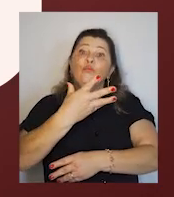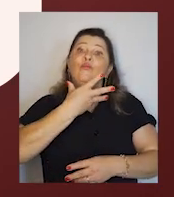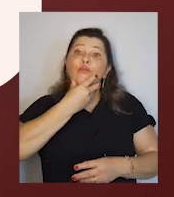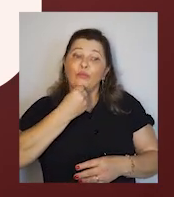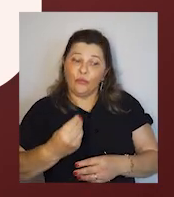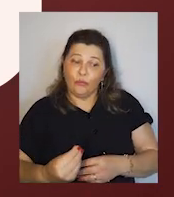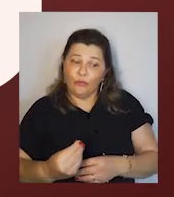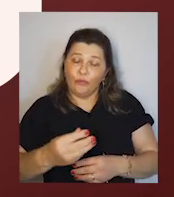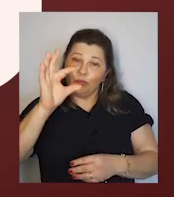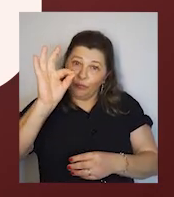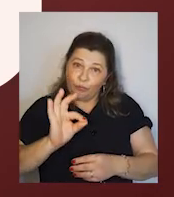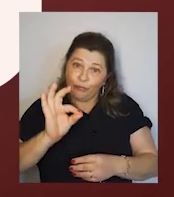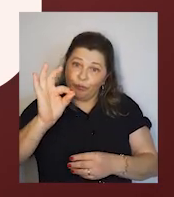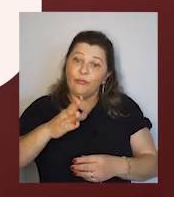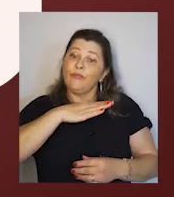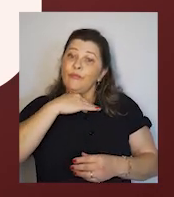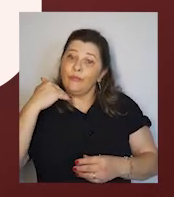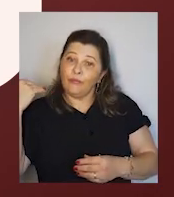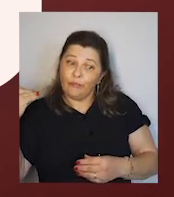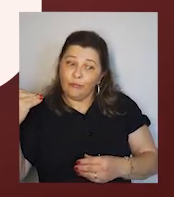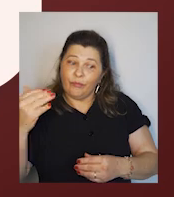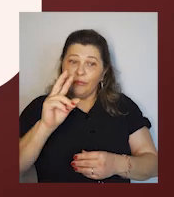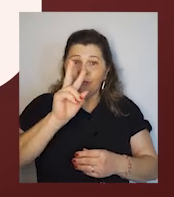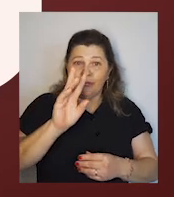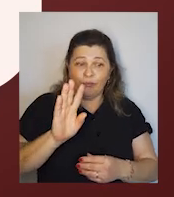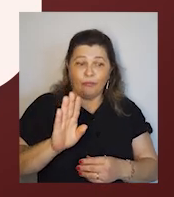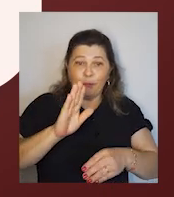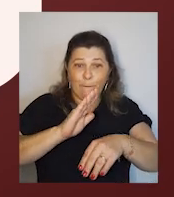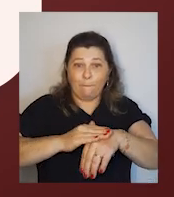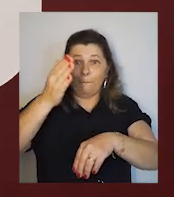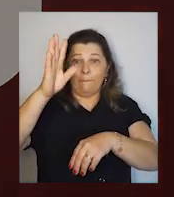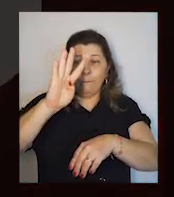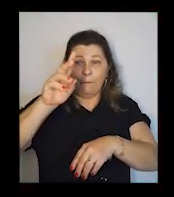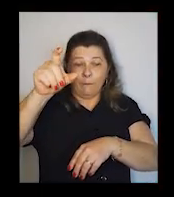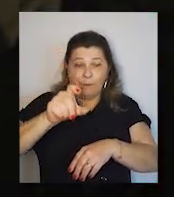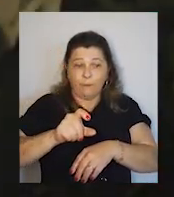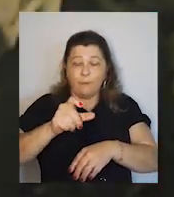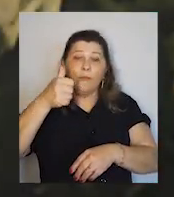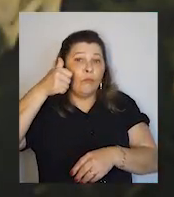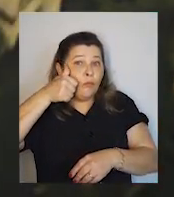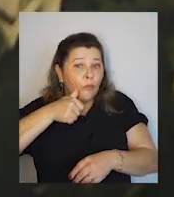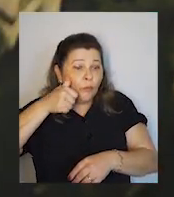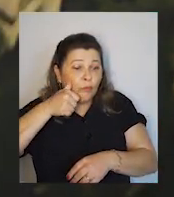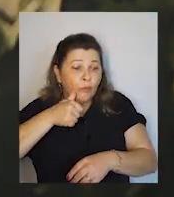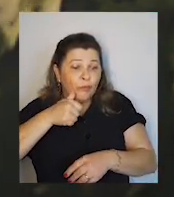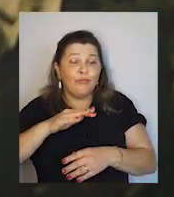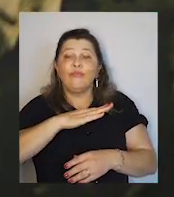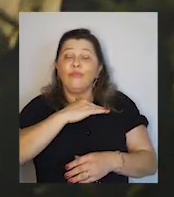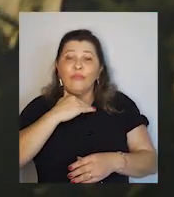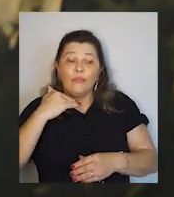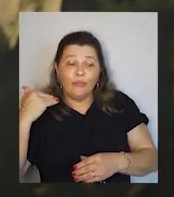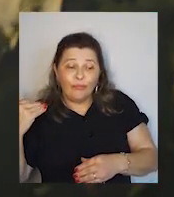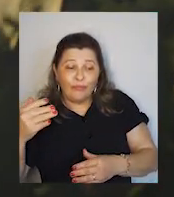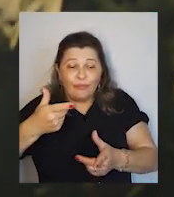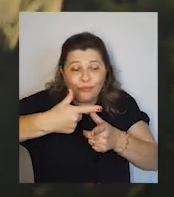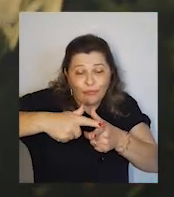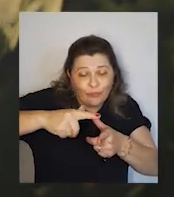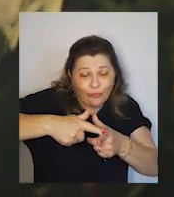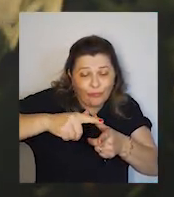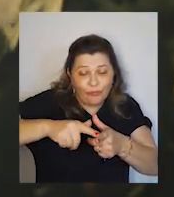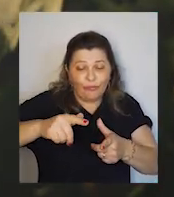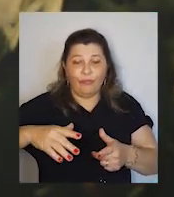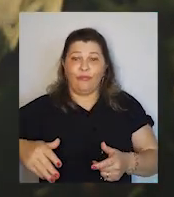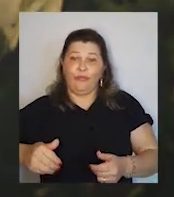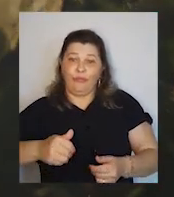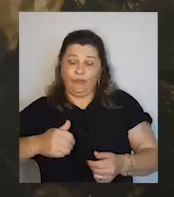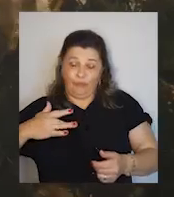homens, taxa de mortalidade cerca de 4 vezes maior do que a das mulheres. O suicídio, problema de saúde